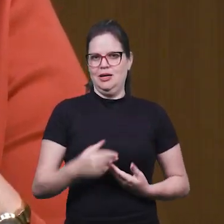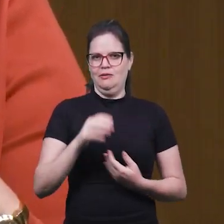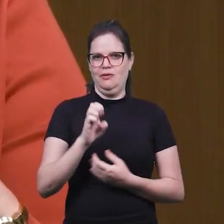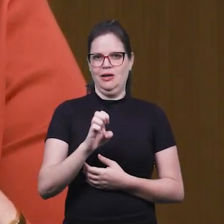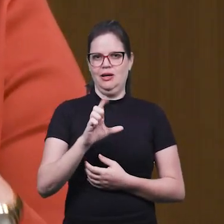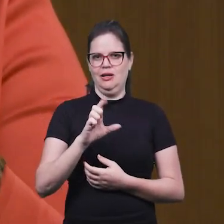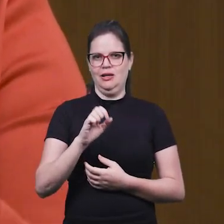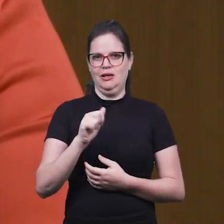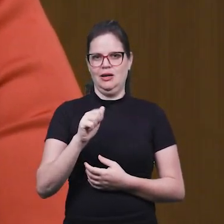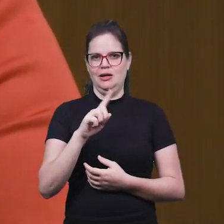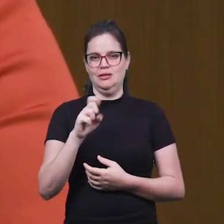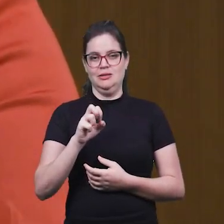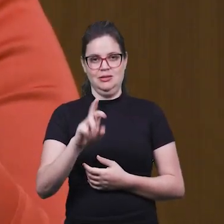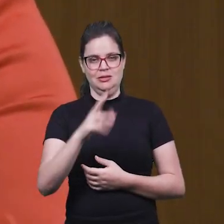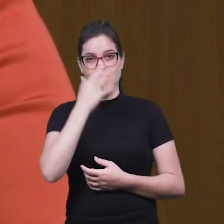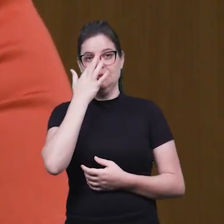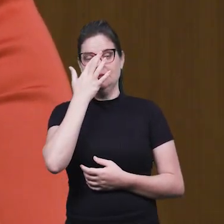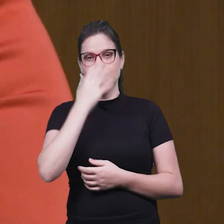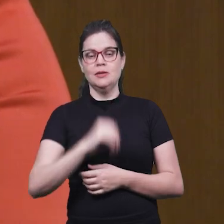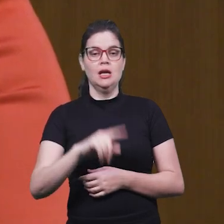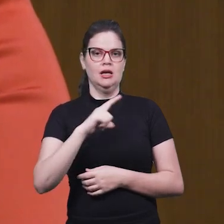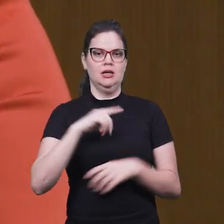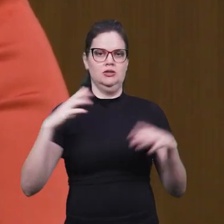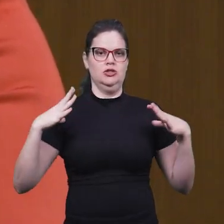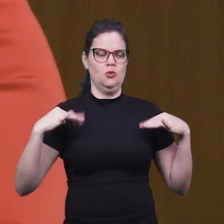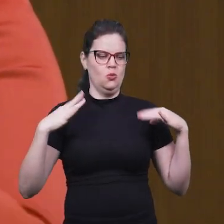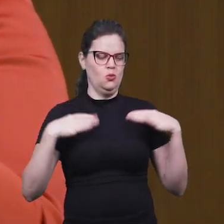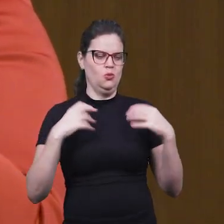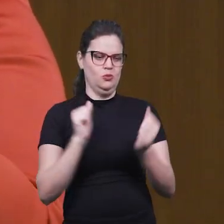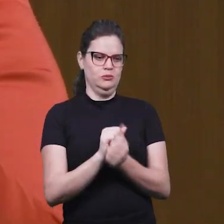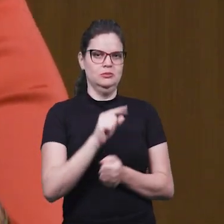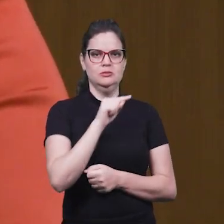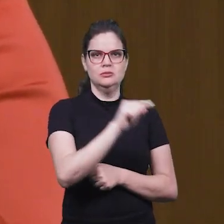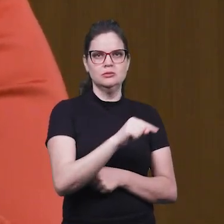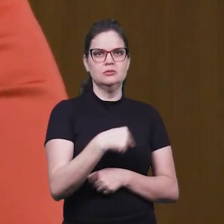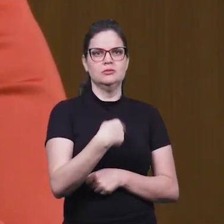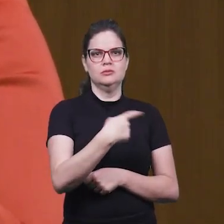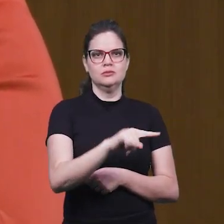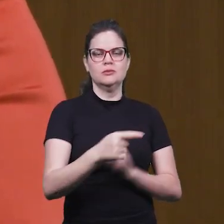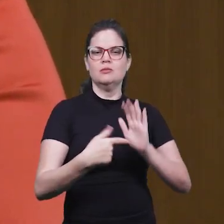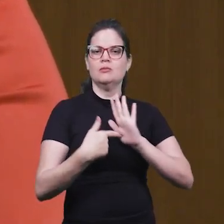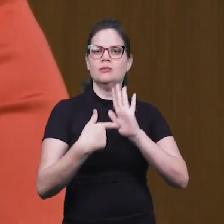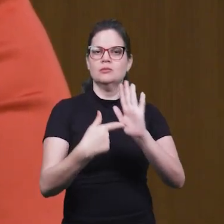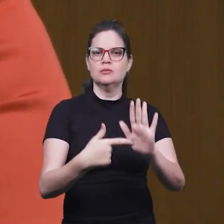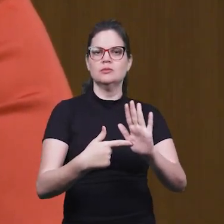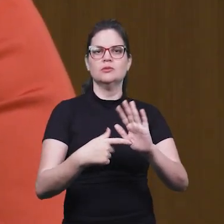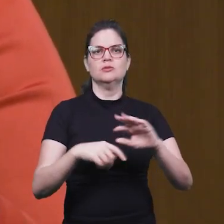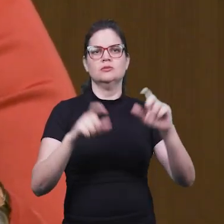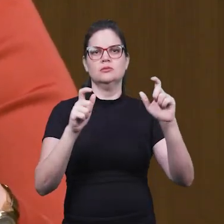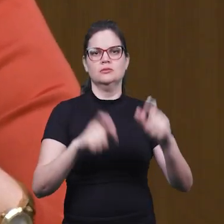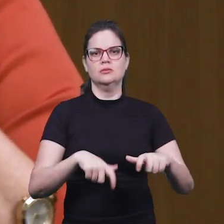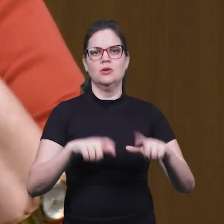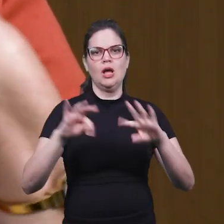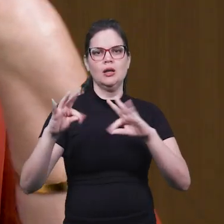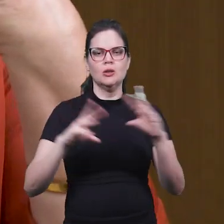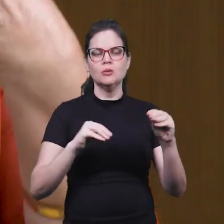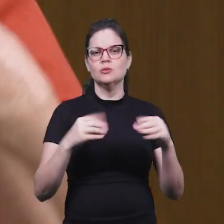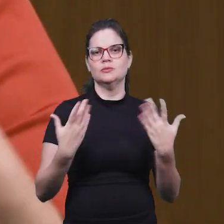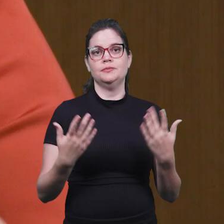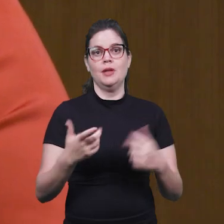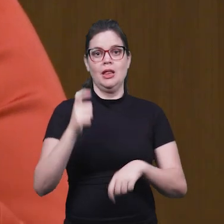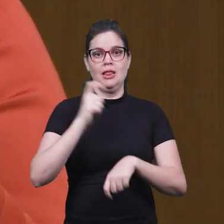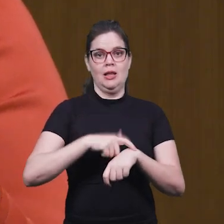o anjo com ele, né? O anjo foi com ele, mostrou lá nos camelos e tudo. Então, quando eu estava